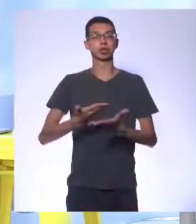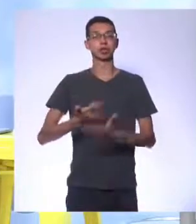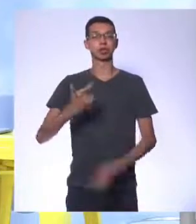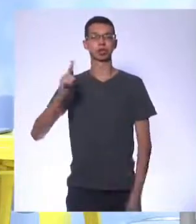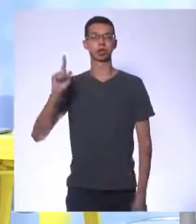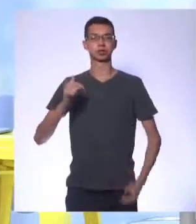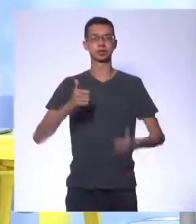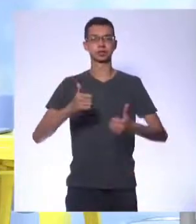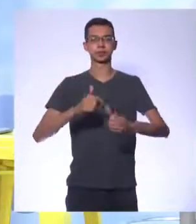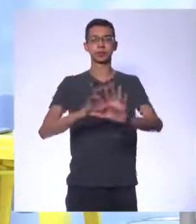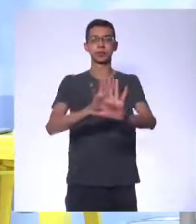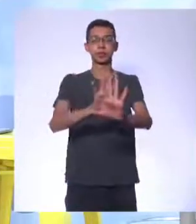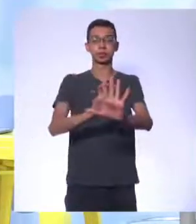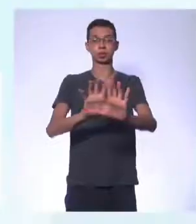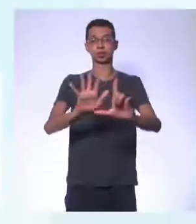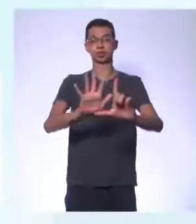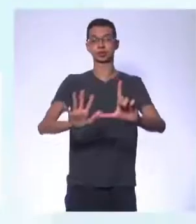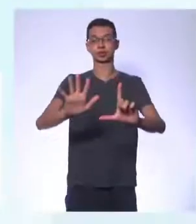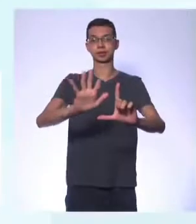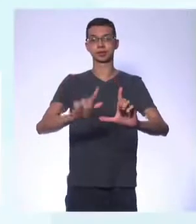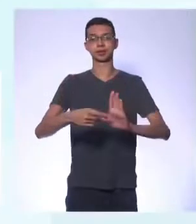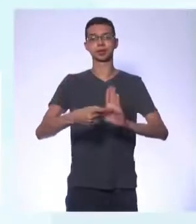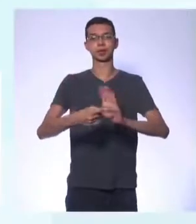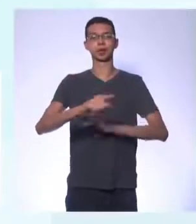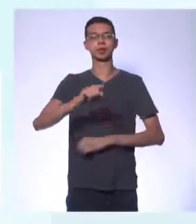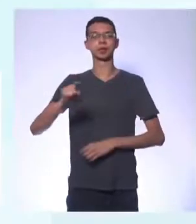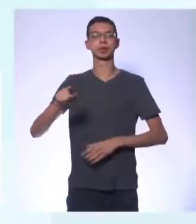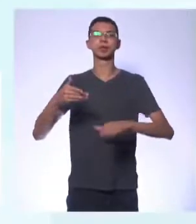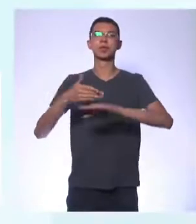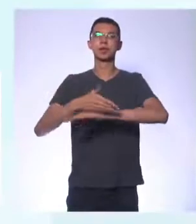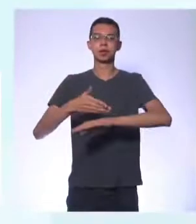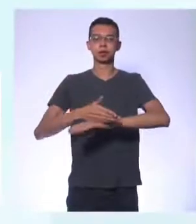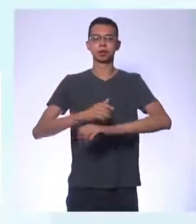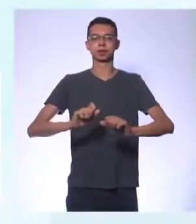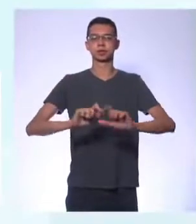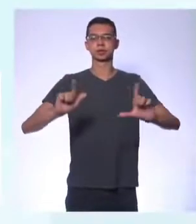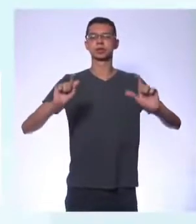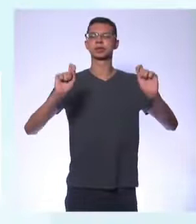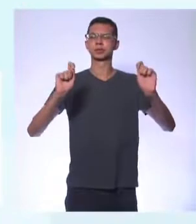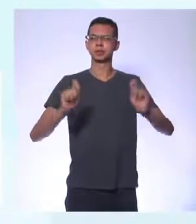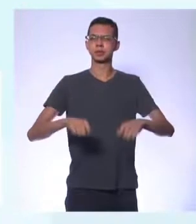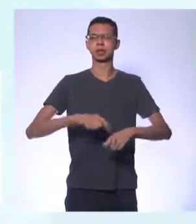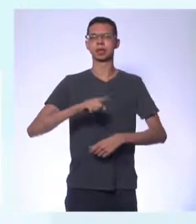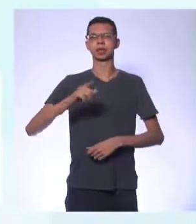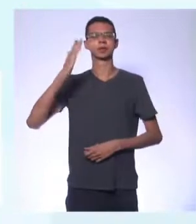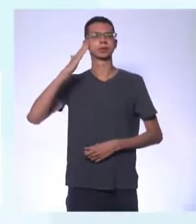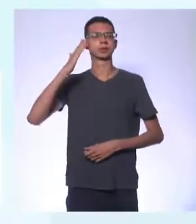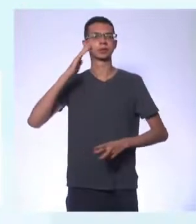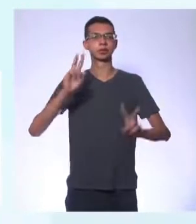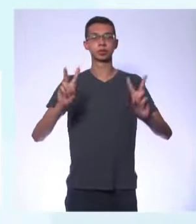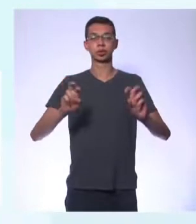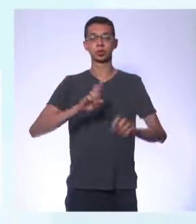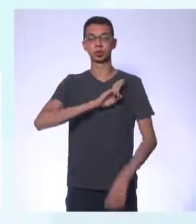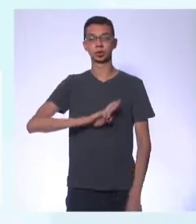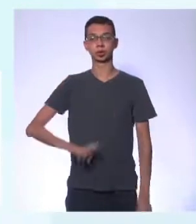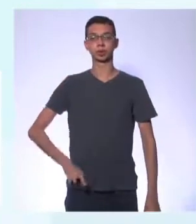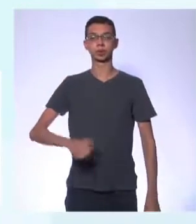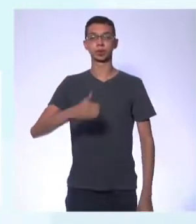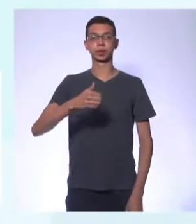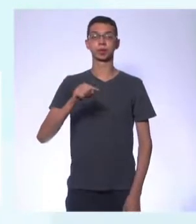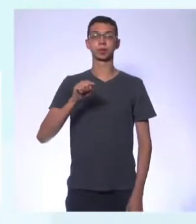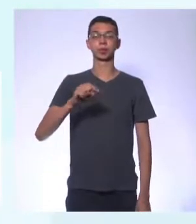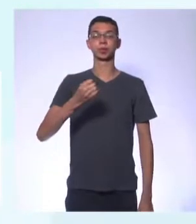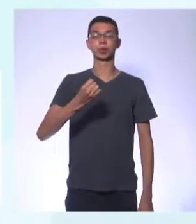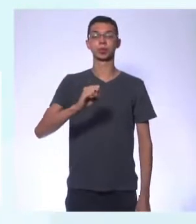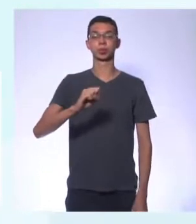QR Code que está aparecendo na tela, vocês vão ter acesso à íntegra do Manifesto Republicano de 1870. Então, é